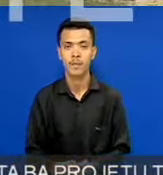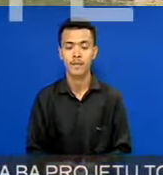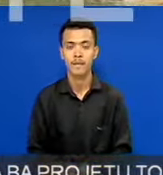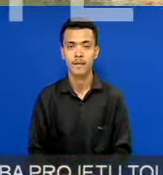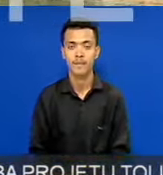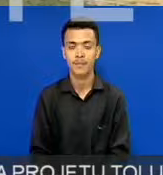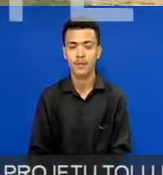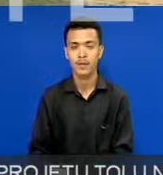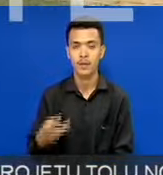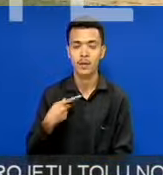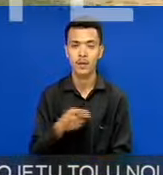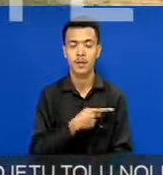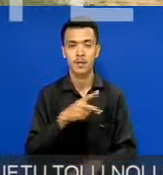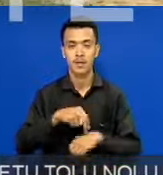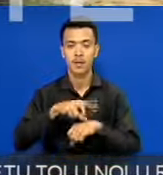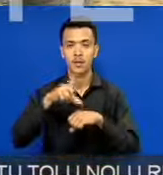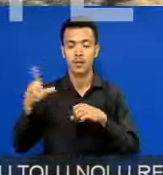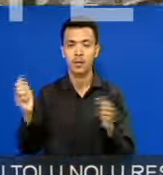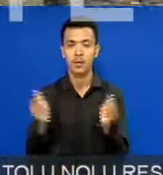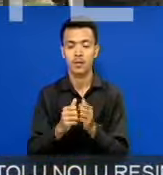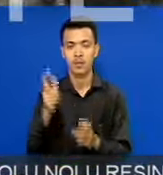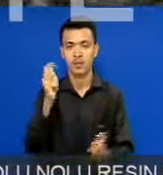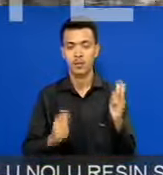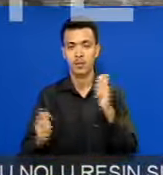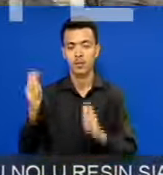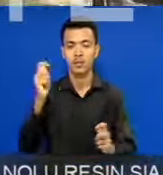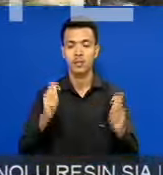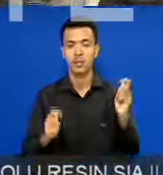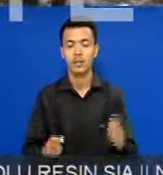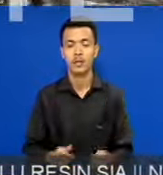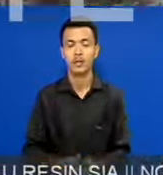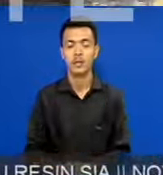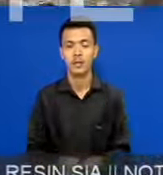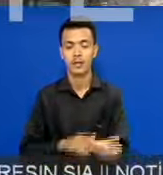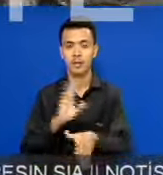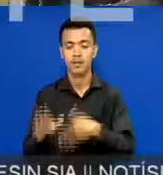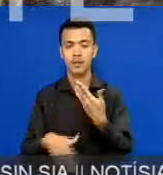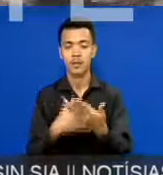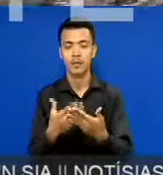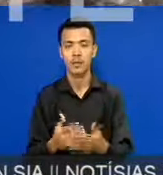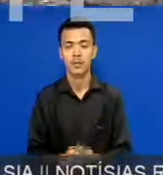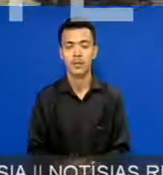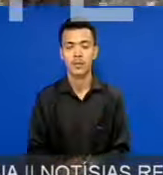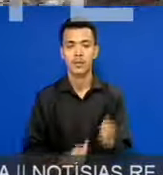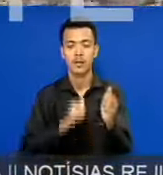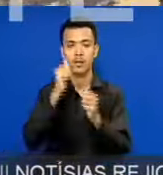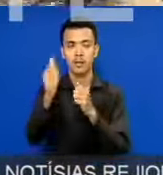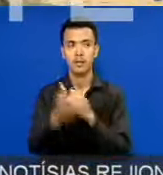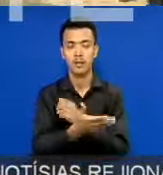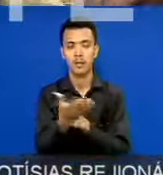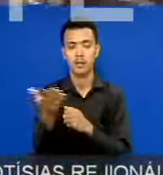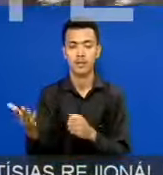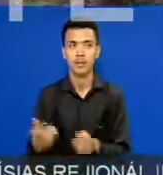órgão Parlamento Nacional no Tribunal de Recurso. E Maluxira, a tu informa katak e